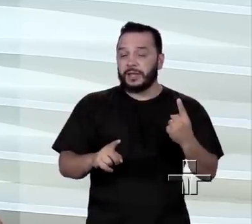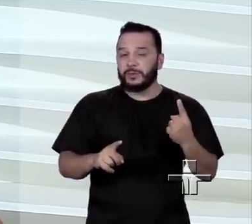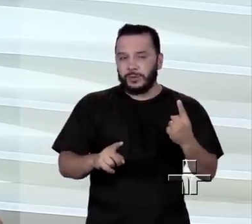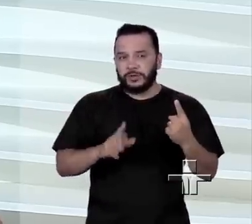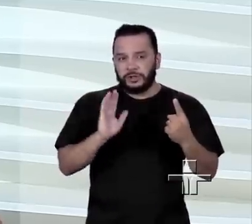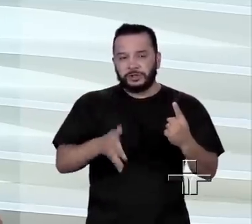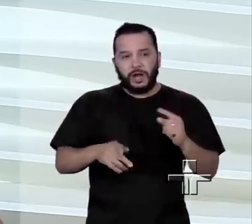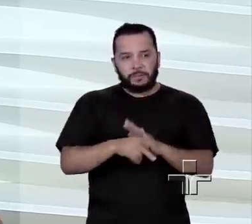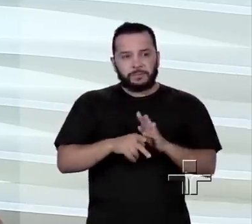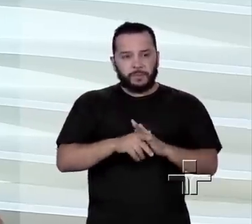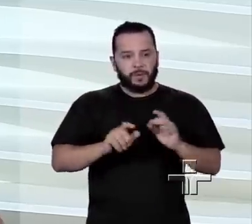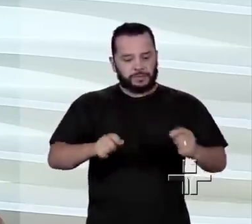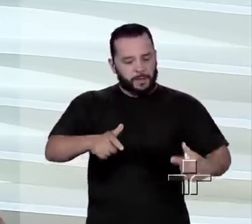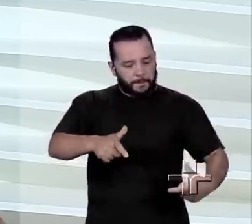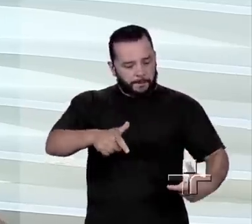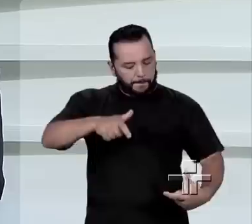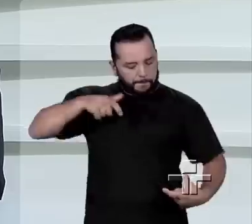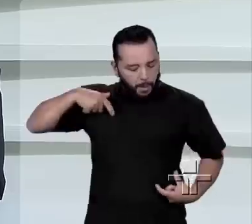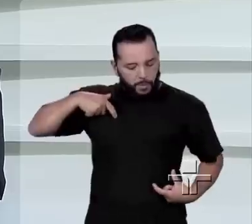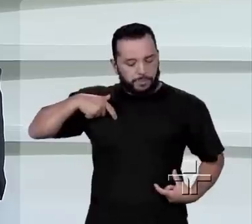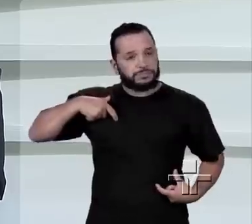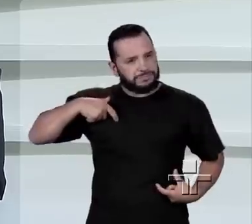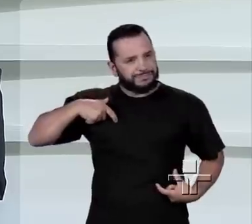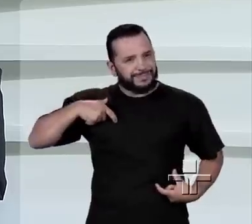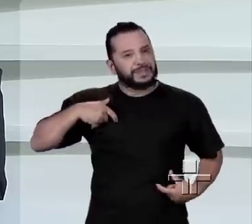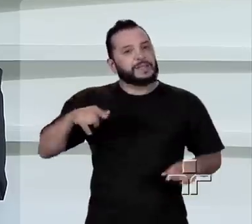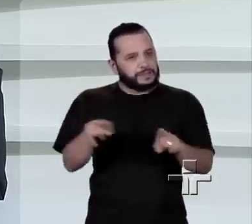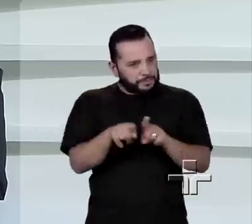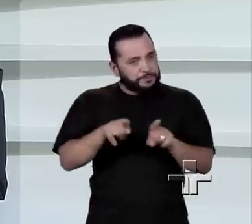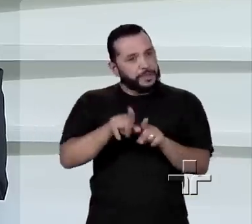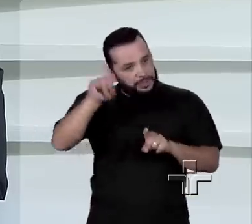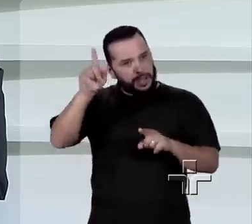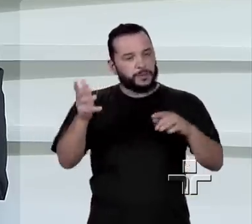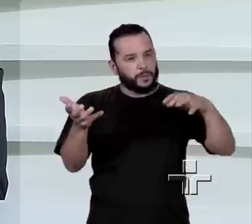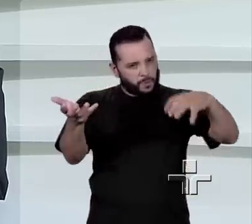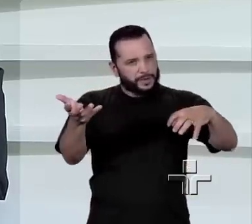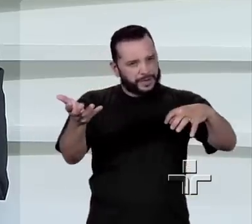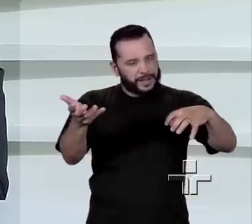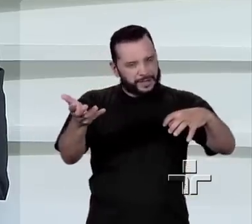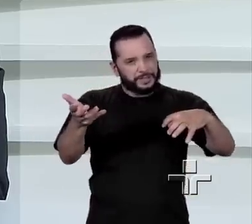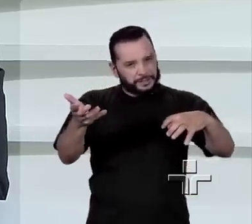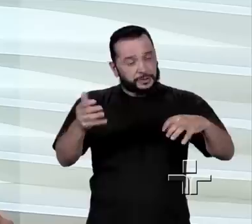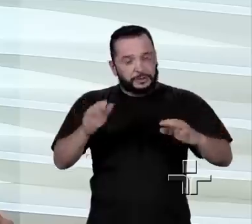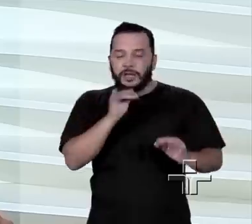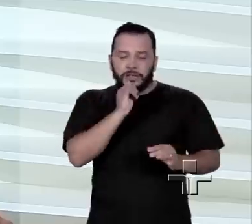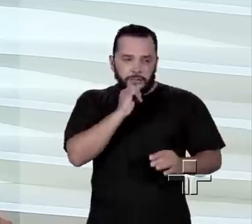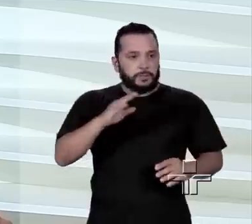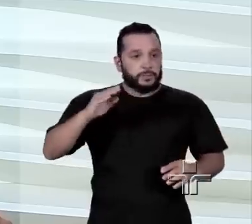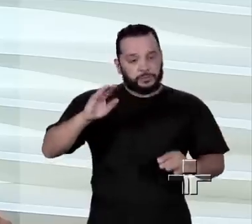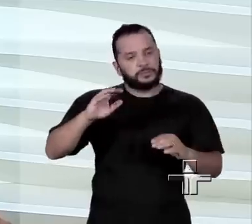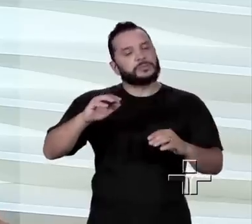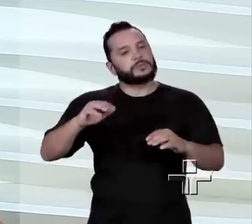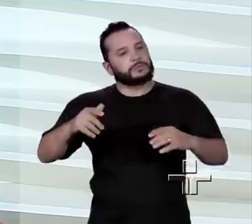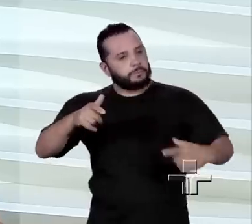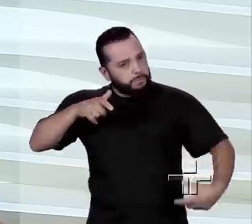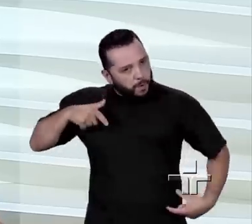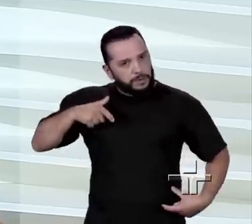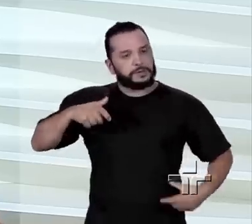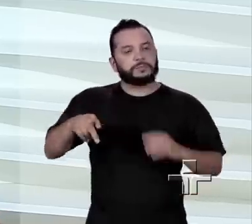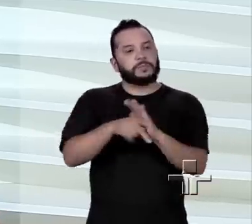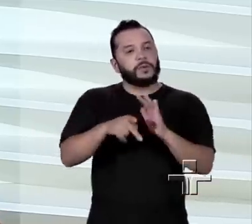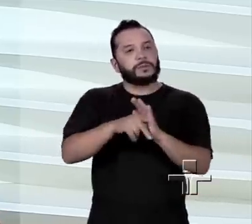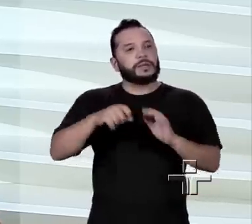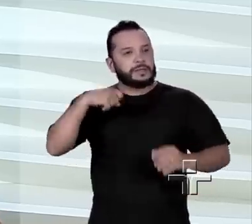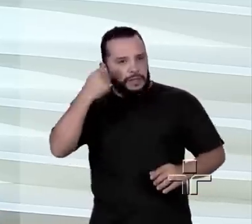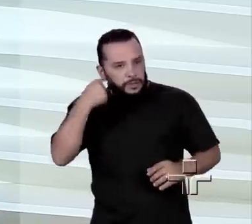posse, possivelmente se concretizar no Congresso a partir da posse dos senadores e deputados do 1º de